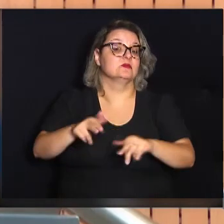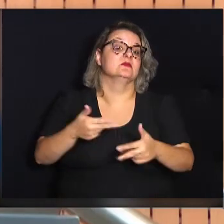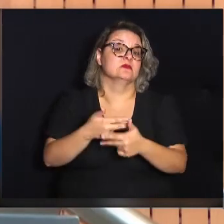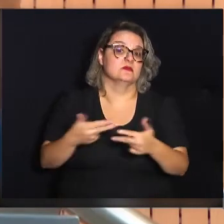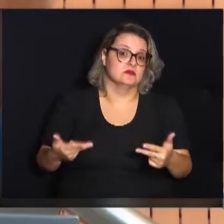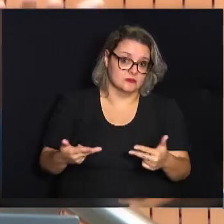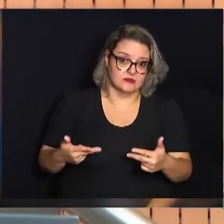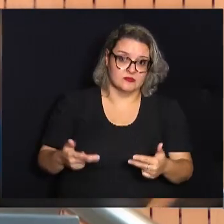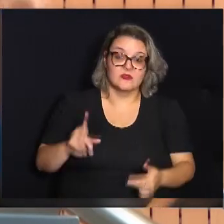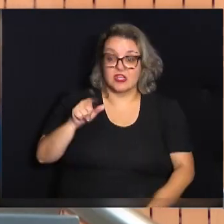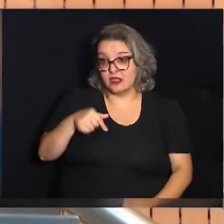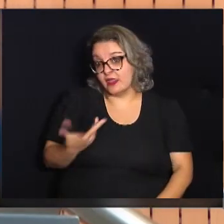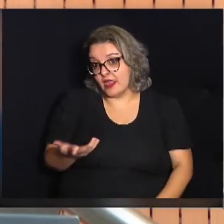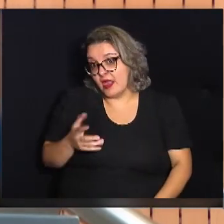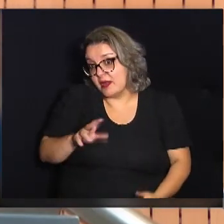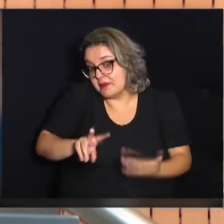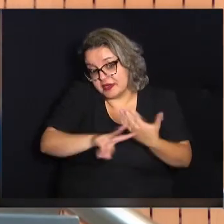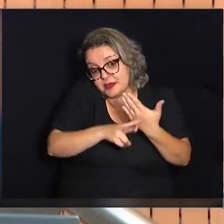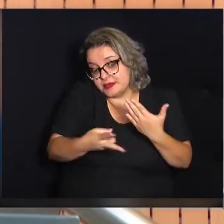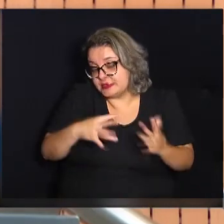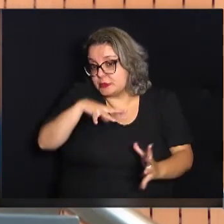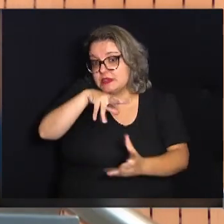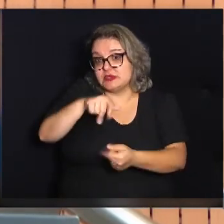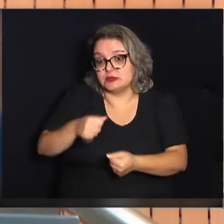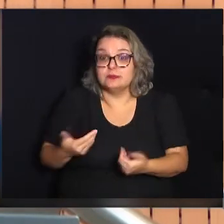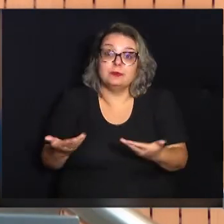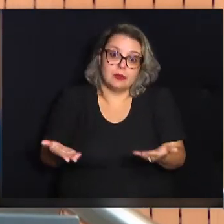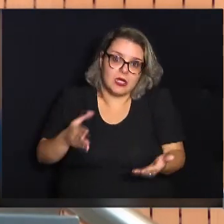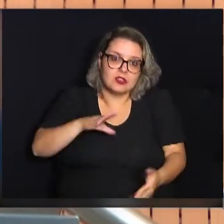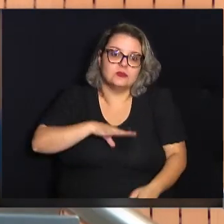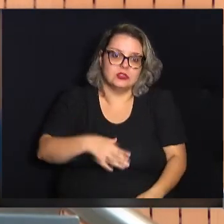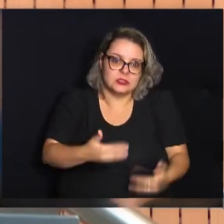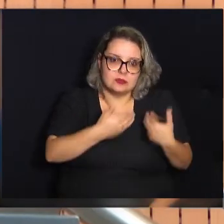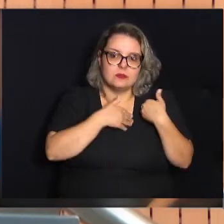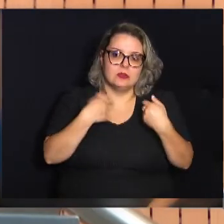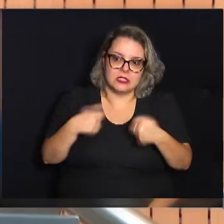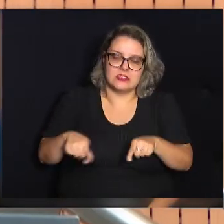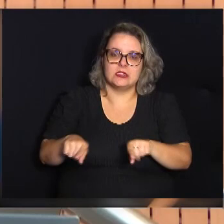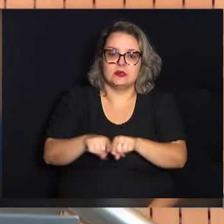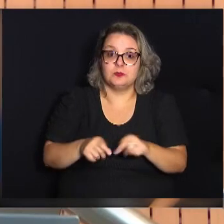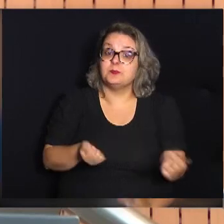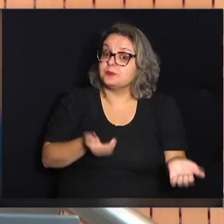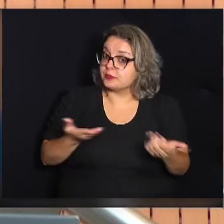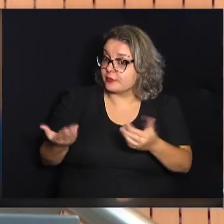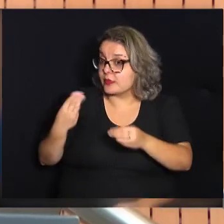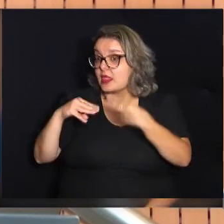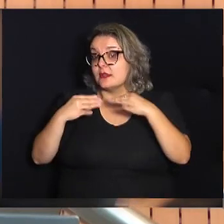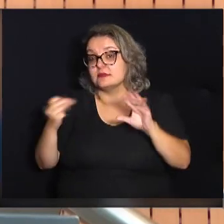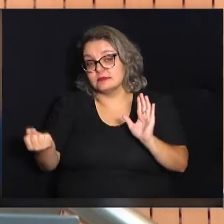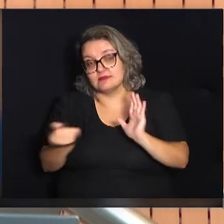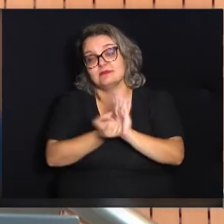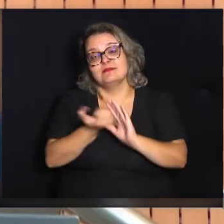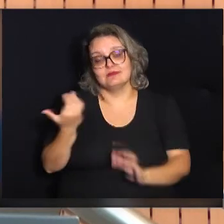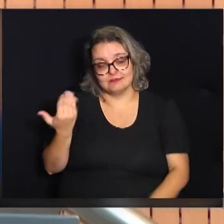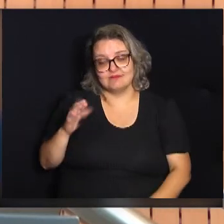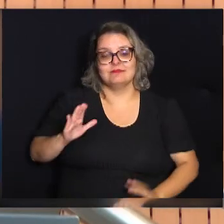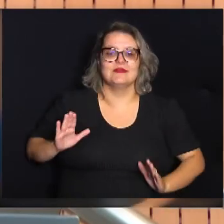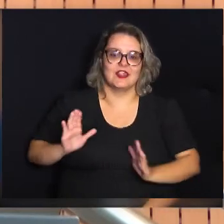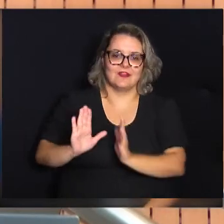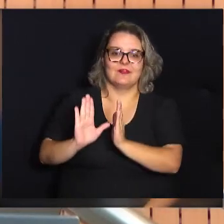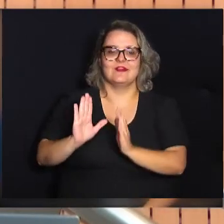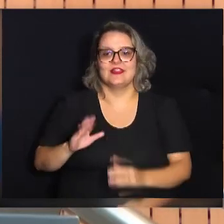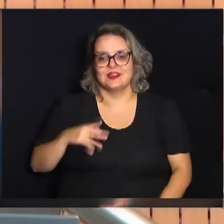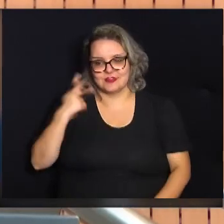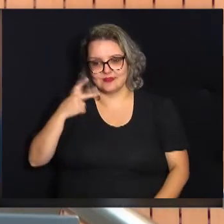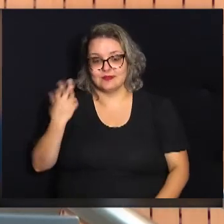dizem respeito a um conjunto de coisas, e é um fenômeno global. Mas que o município tem que ter a sua responsabilidade. E entendo que nós temos que cobrar